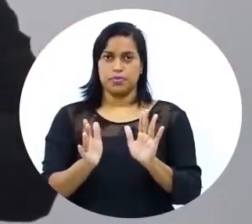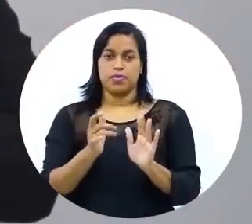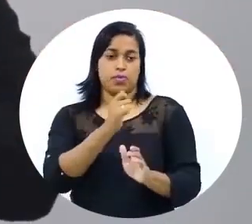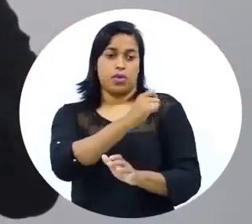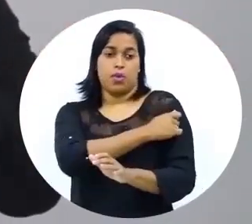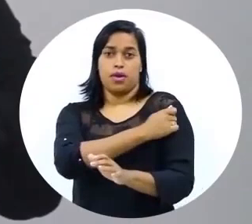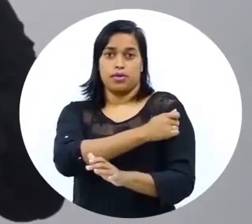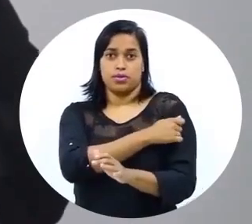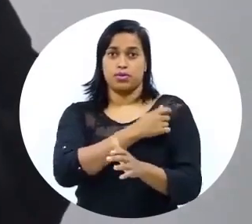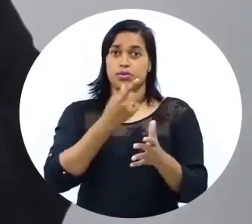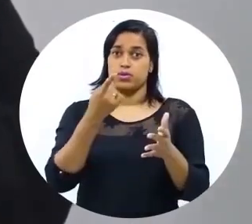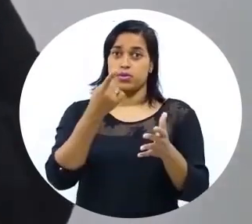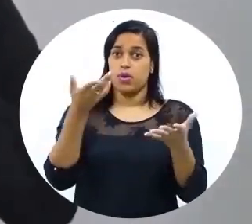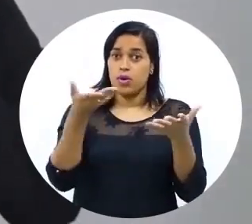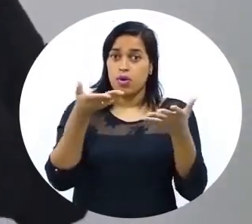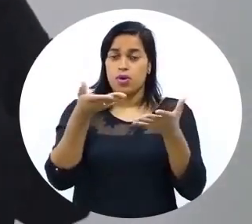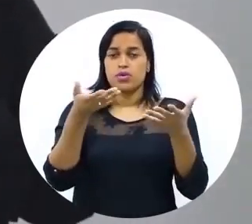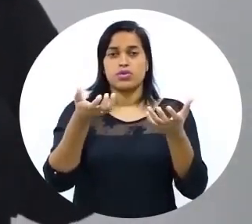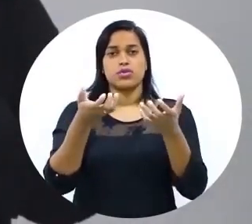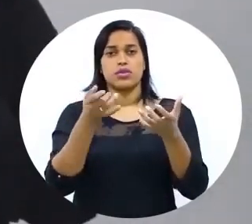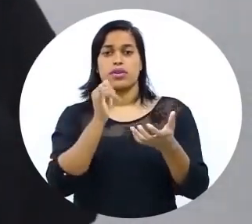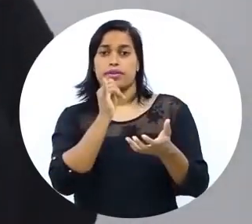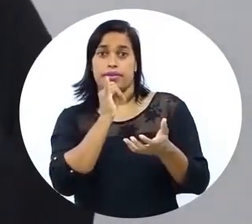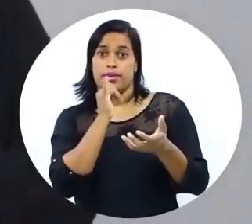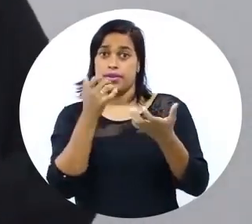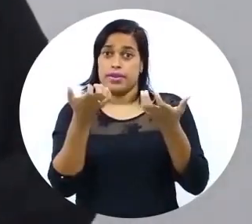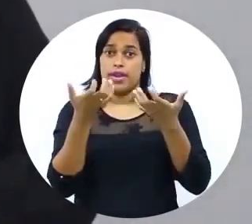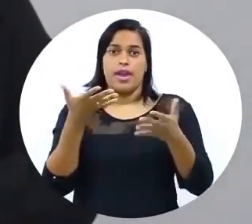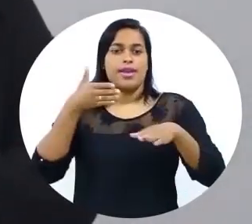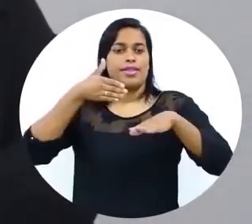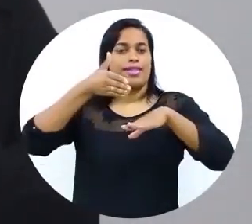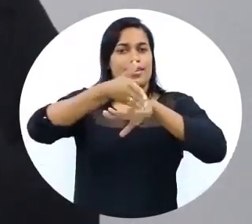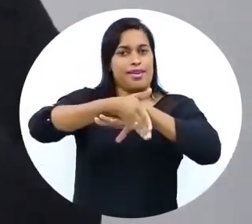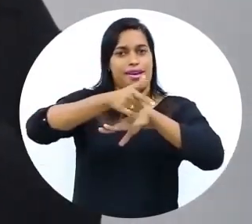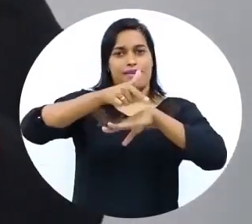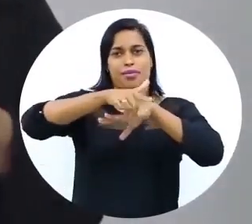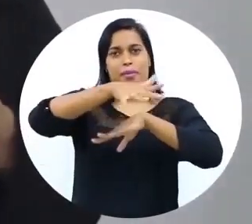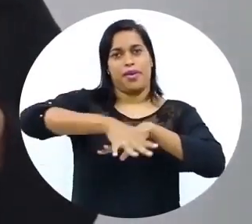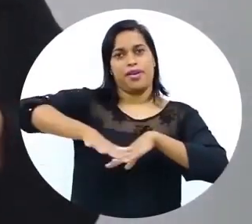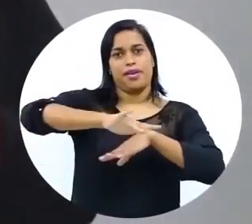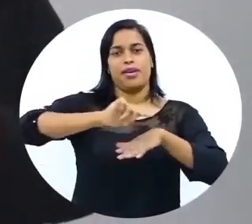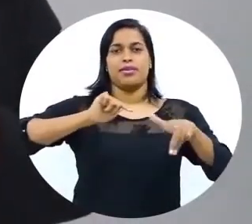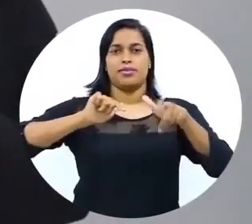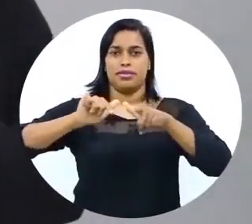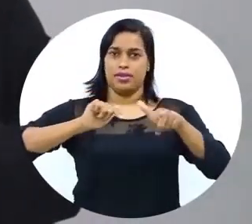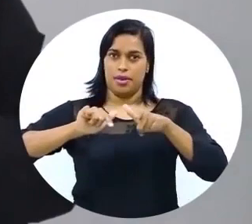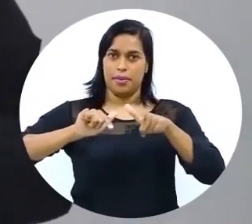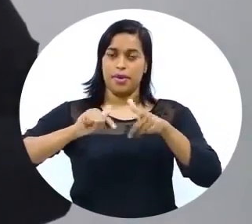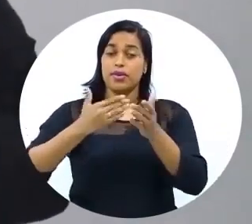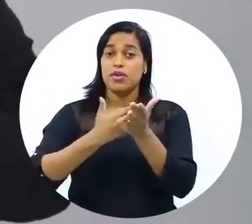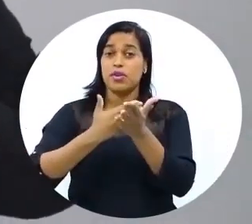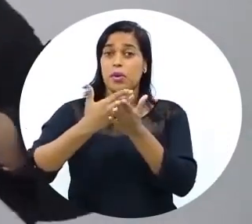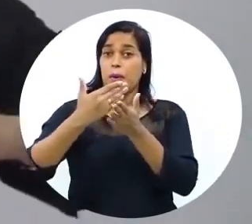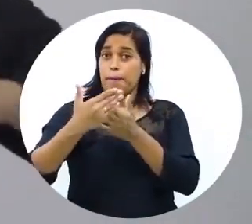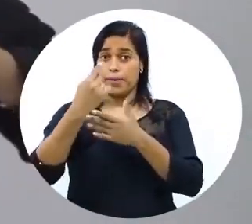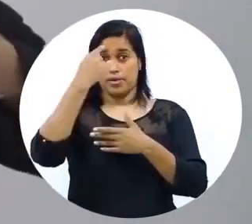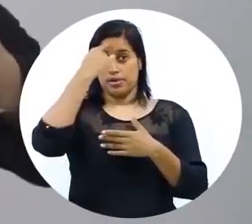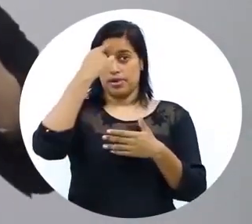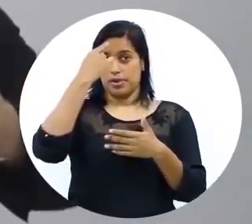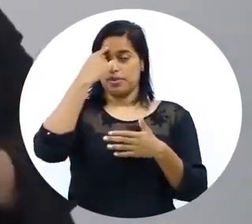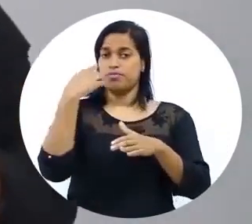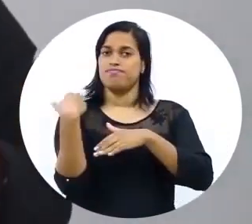aluno que está me ouvindo e quer ter a inserção no mercado de trabalho, ele começará pensando